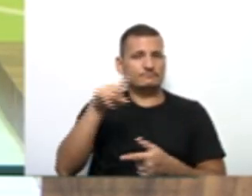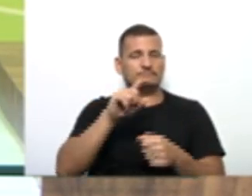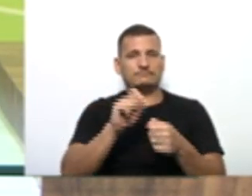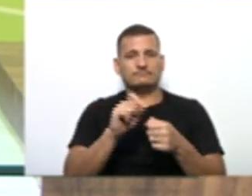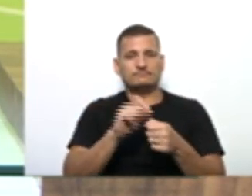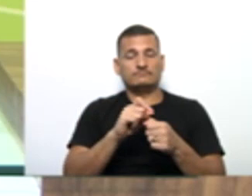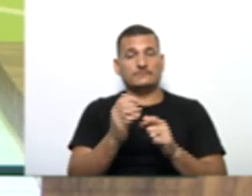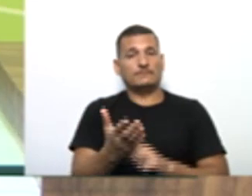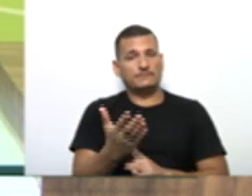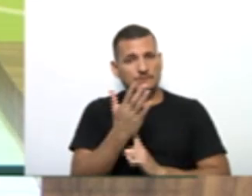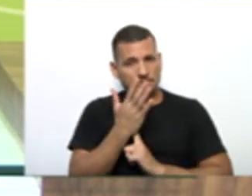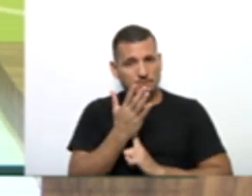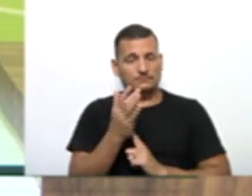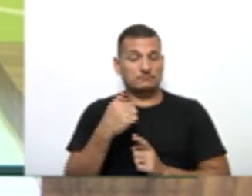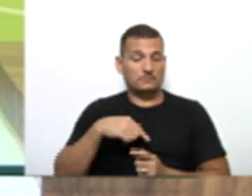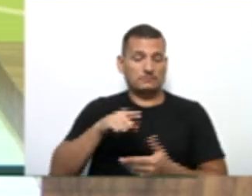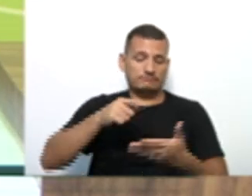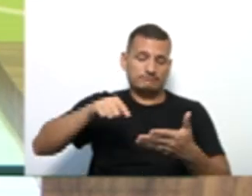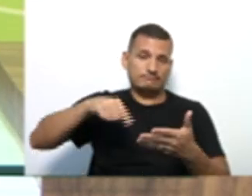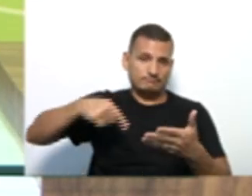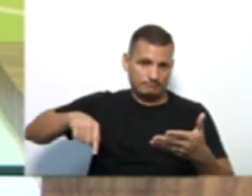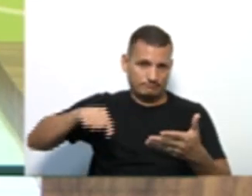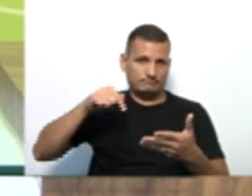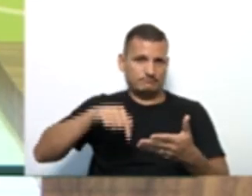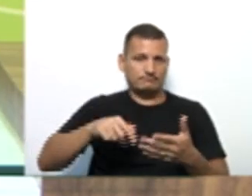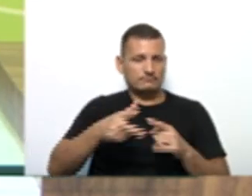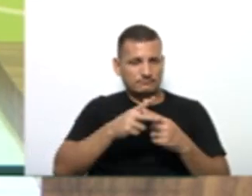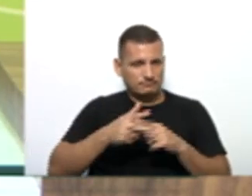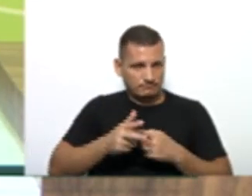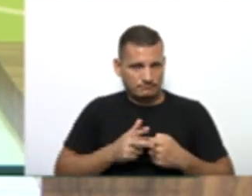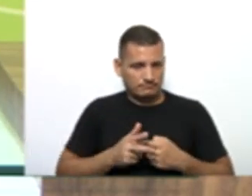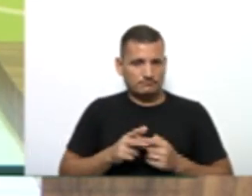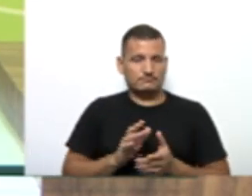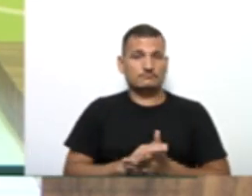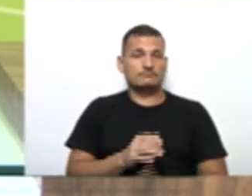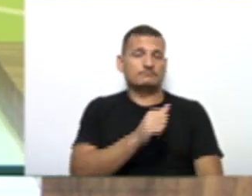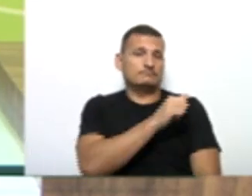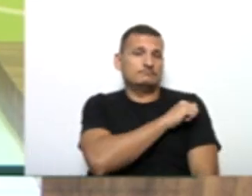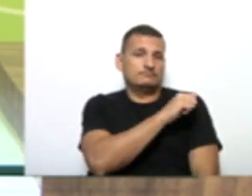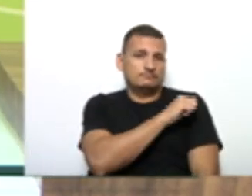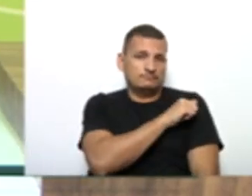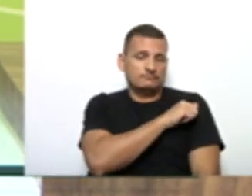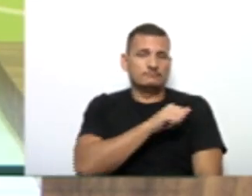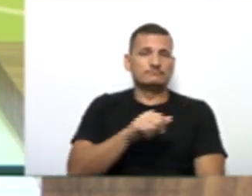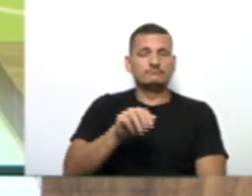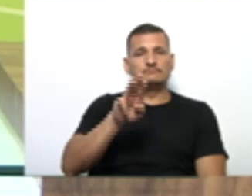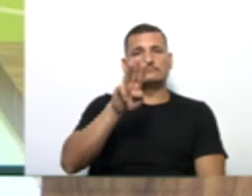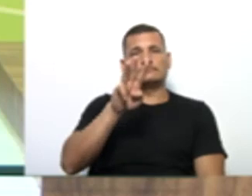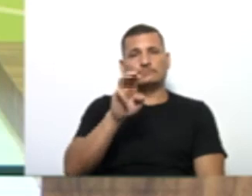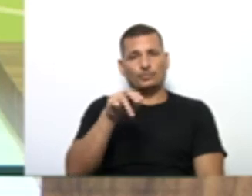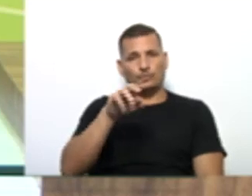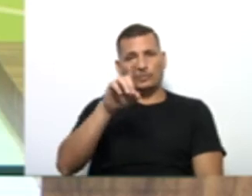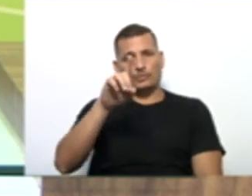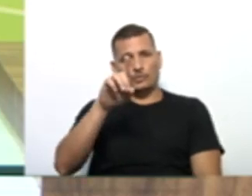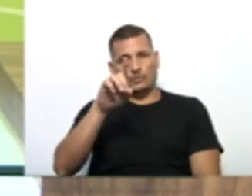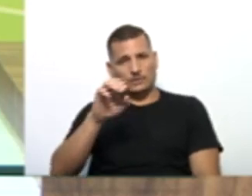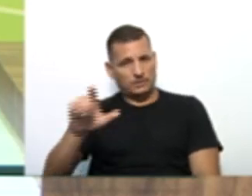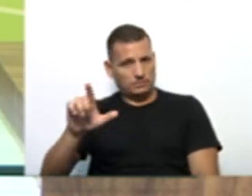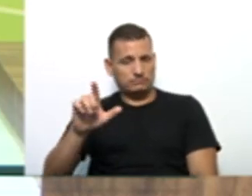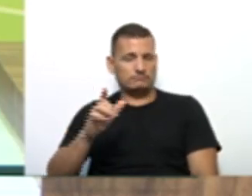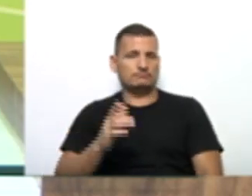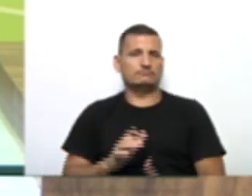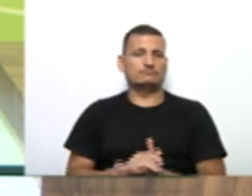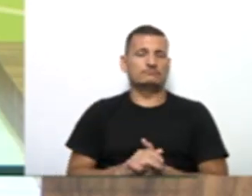e nos apresentem para que nós possamos corrigir. O aluno Wendel Gorczak, ou Gorczak, né, não sei qual é a pronúncia